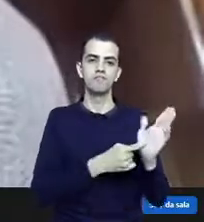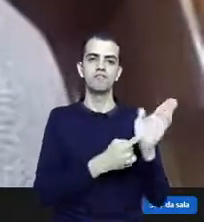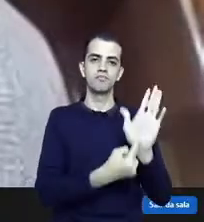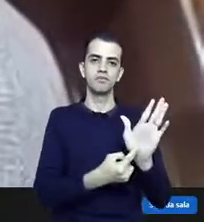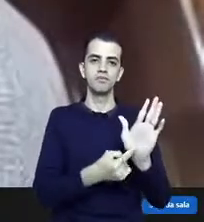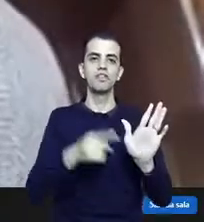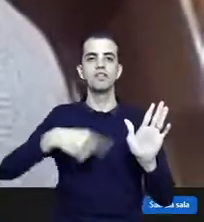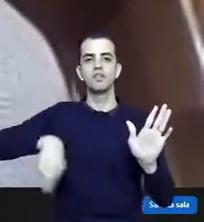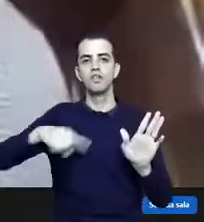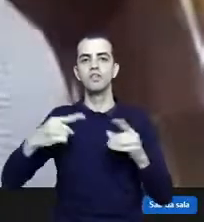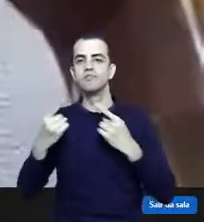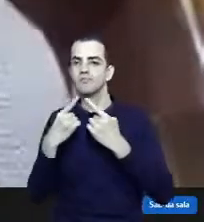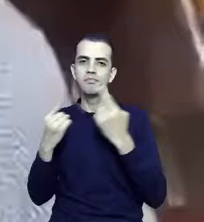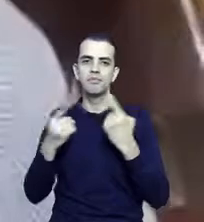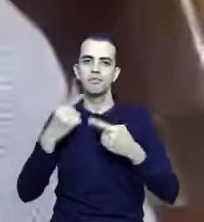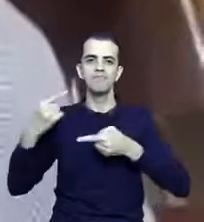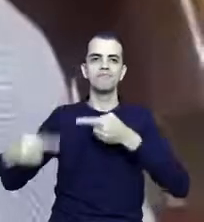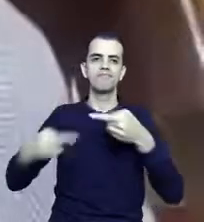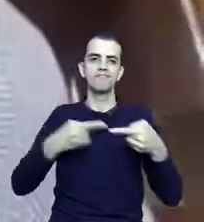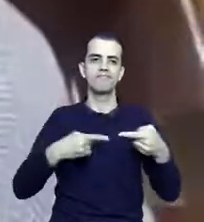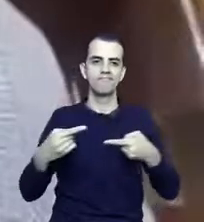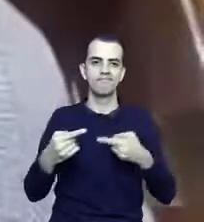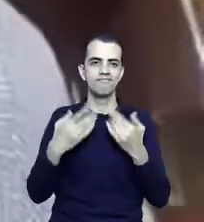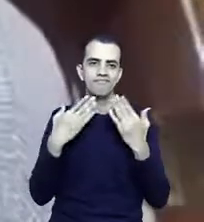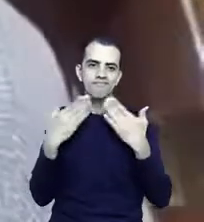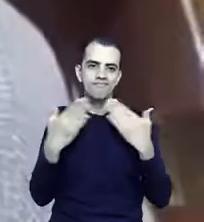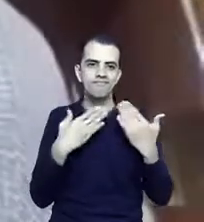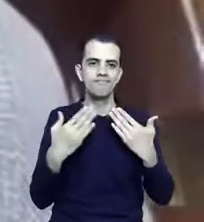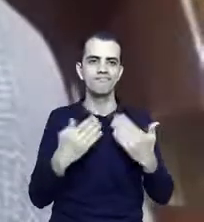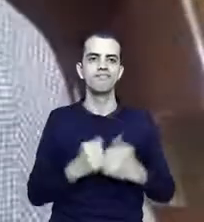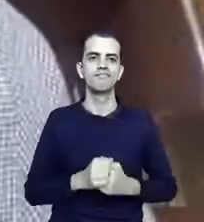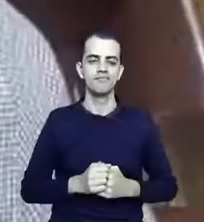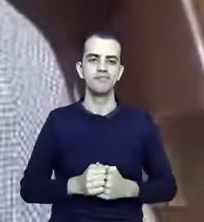e a gente vai discutir esse caso